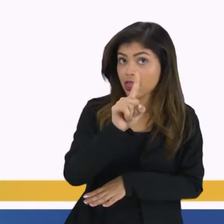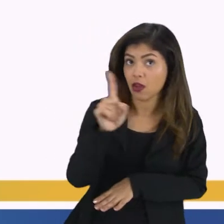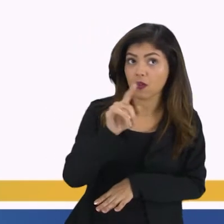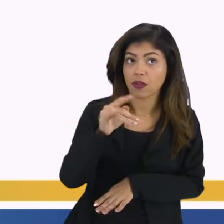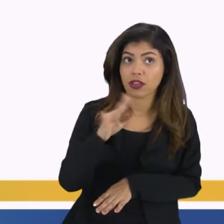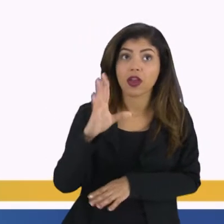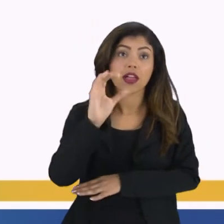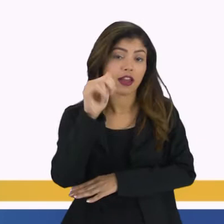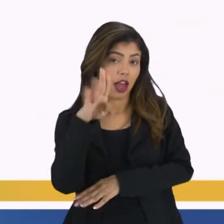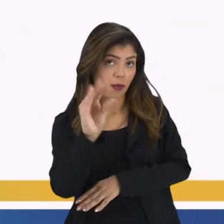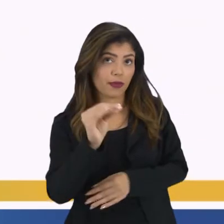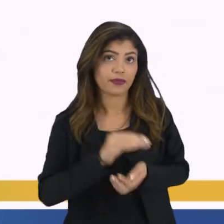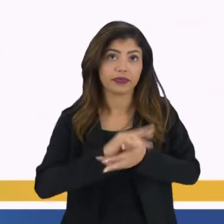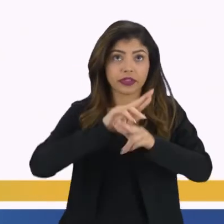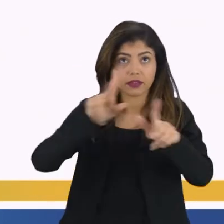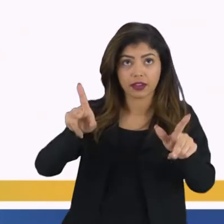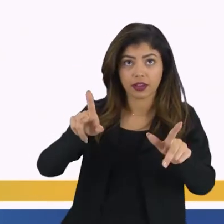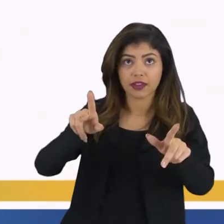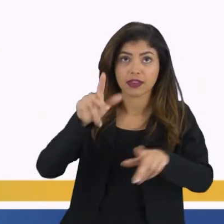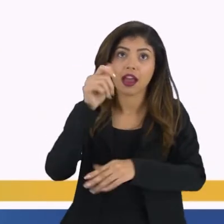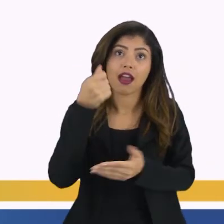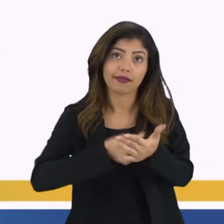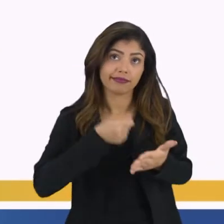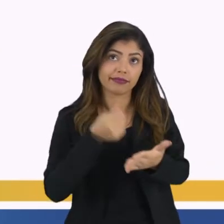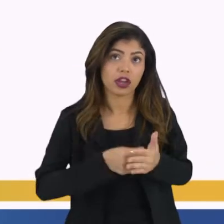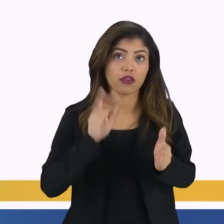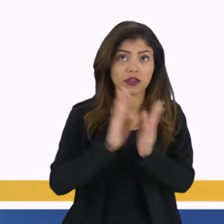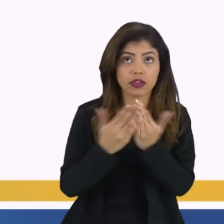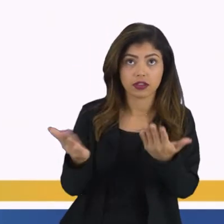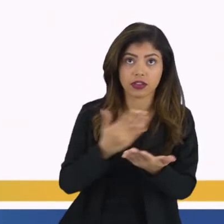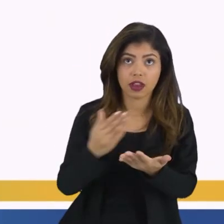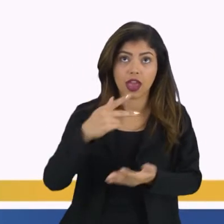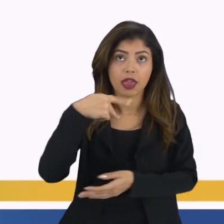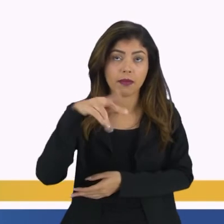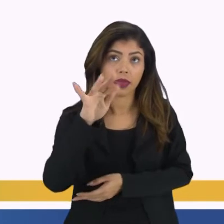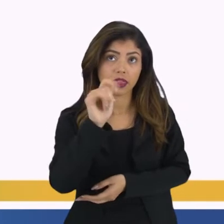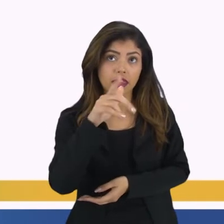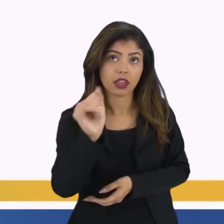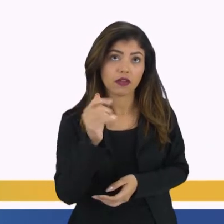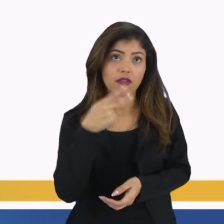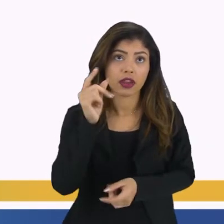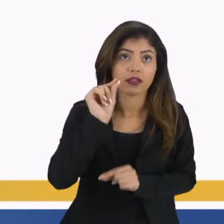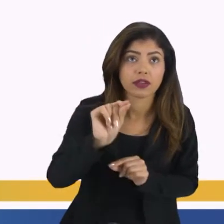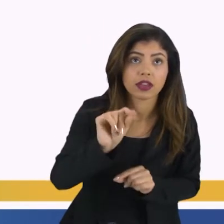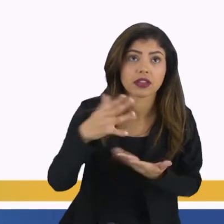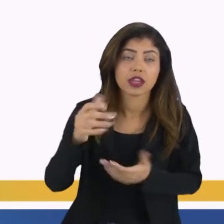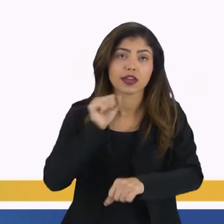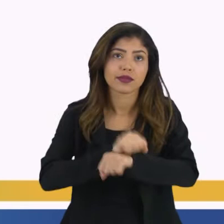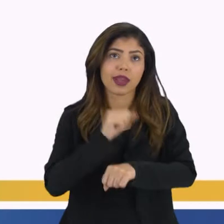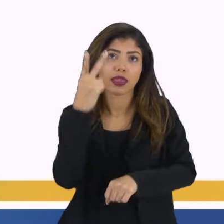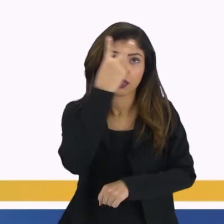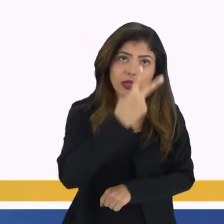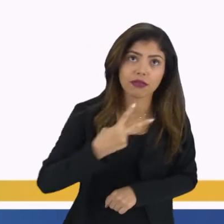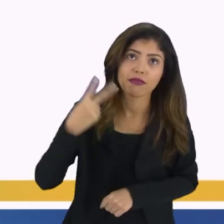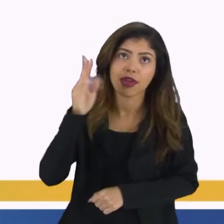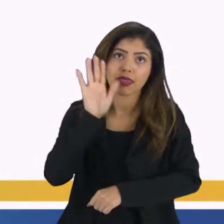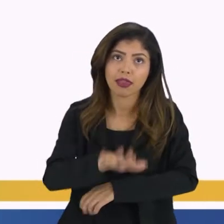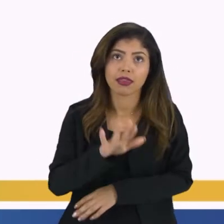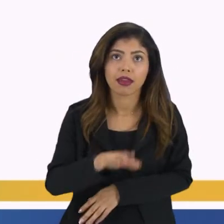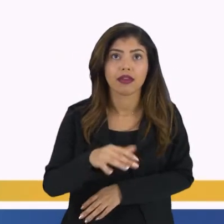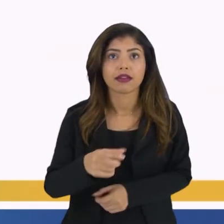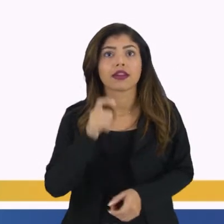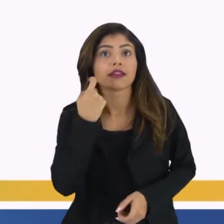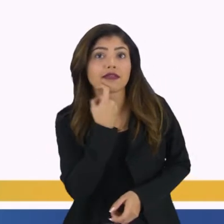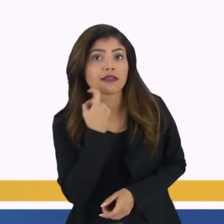no cabo. A diferença radical entre este livro e o Pentateuco. Dito isto, esperei às 2 horas da tarde de uma sexta-feira, no